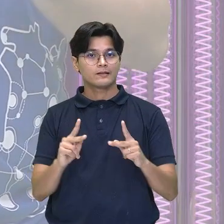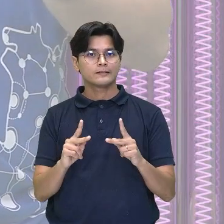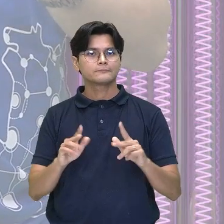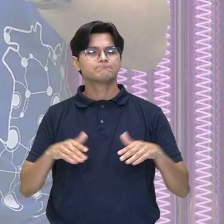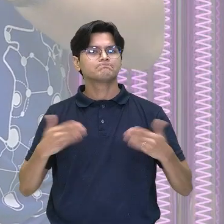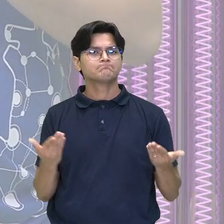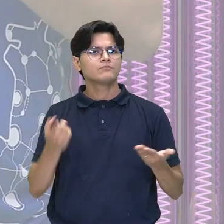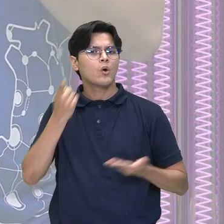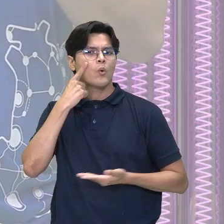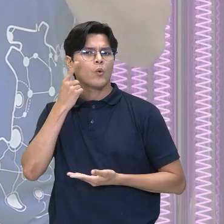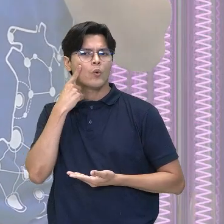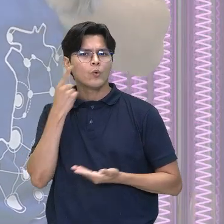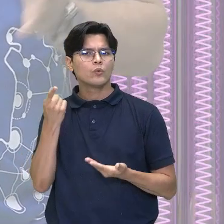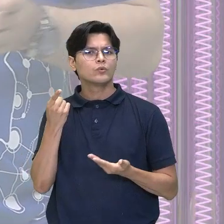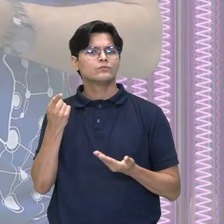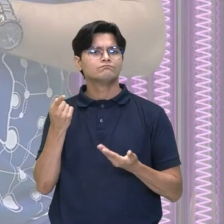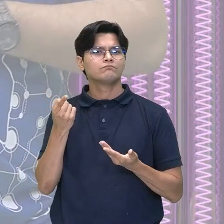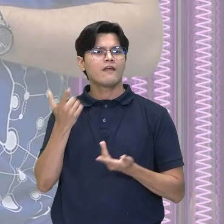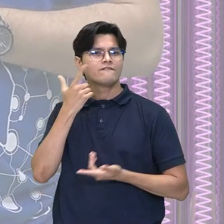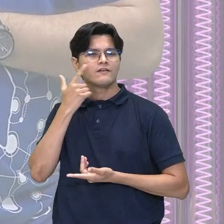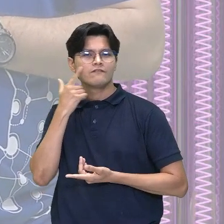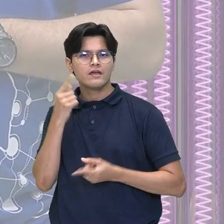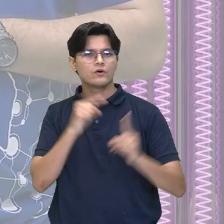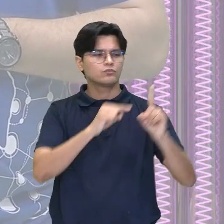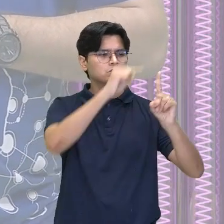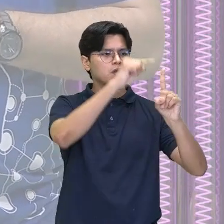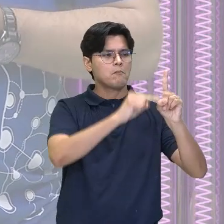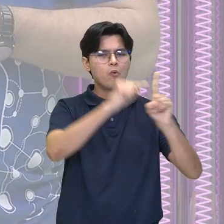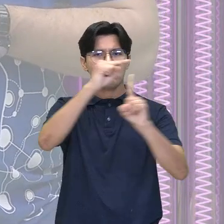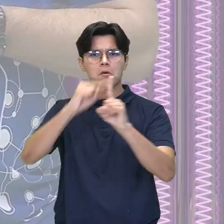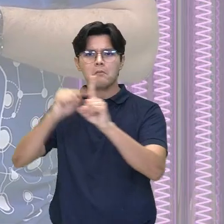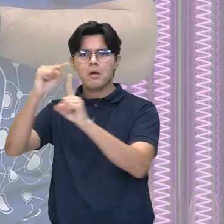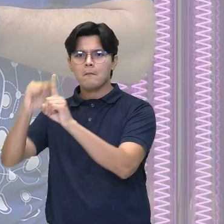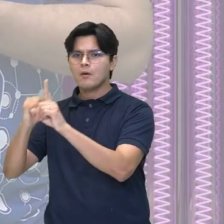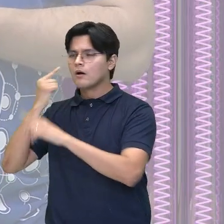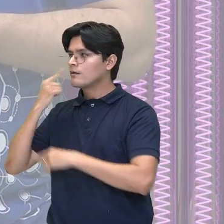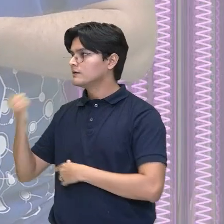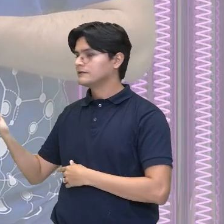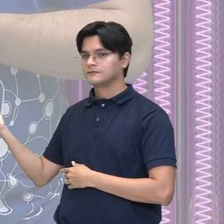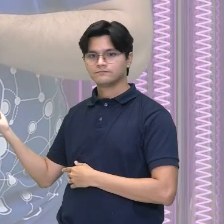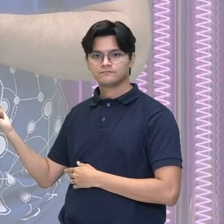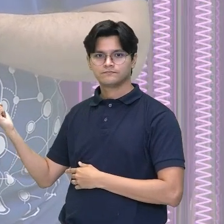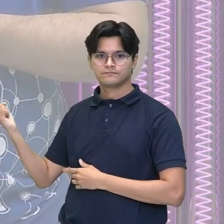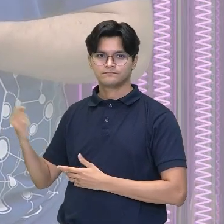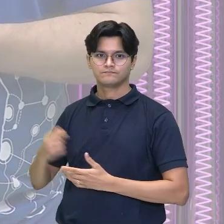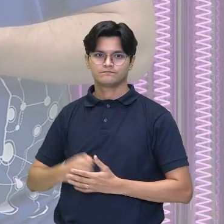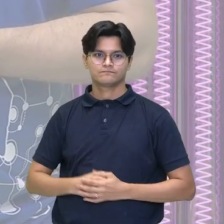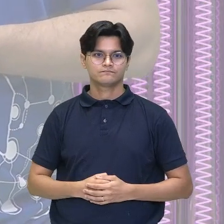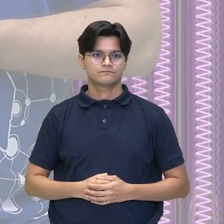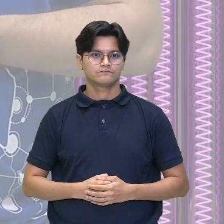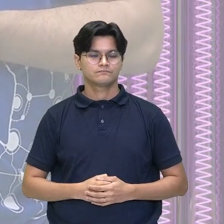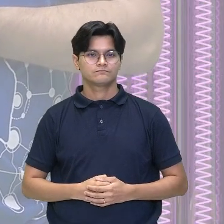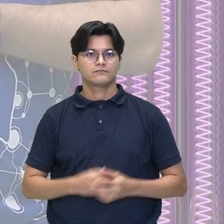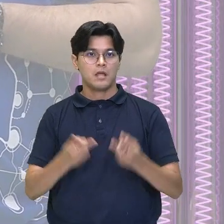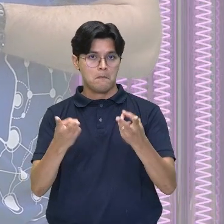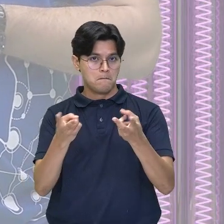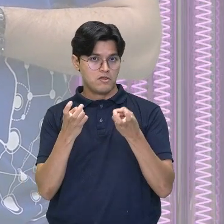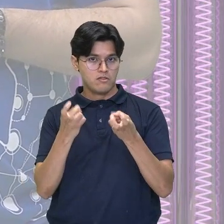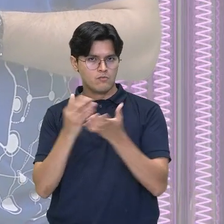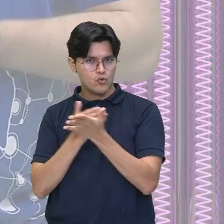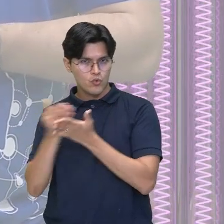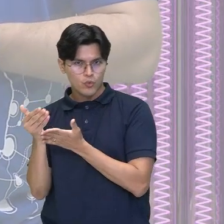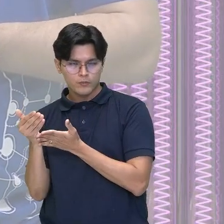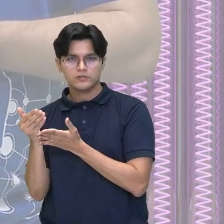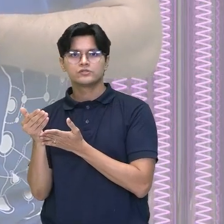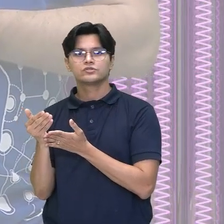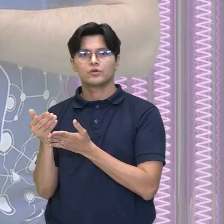aí observar agora todos os nossos termômetros. Olha aí, ó. Após cair, né, melhor, temperatura inicial, depois após